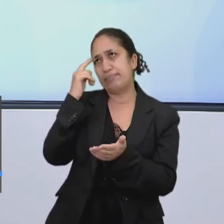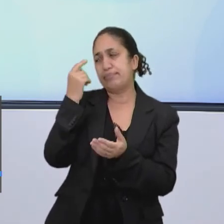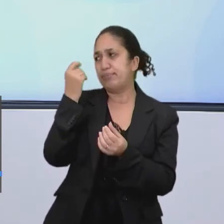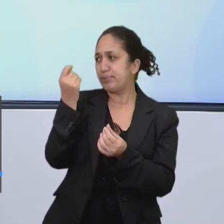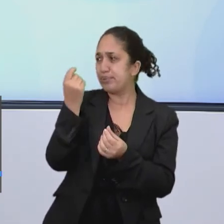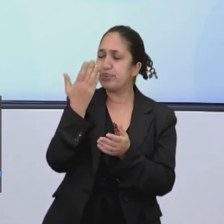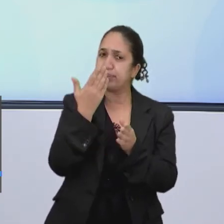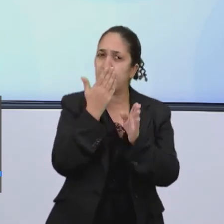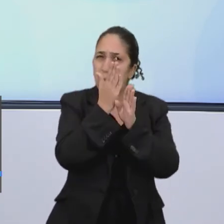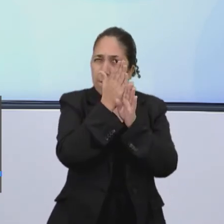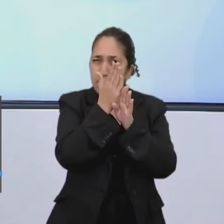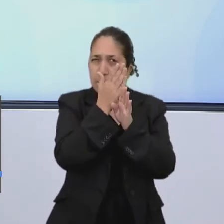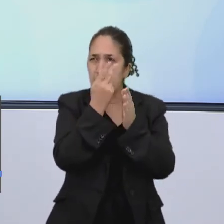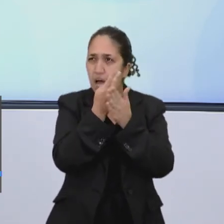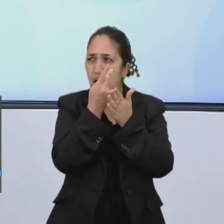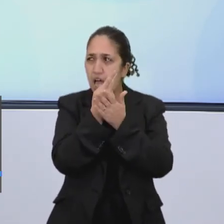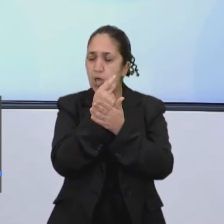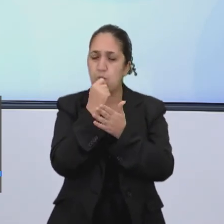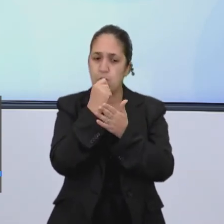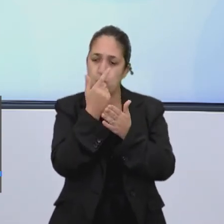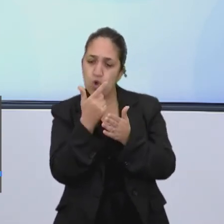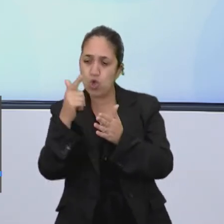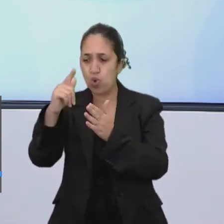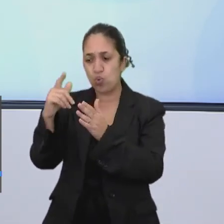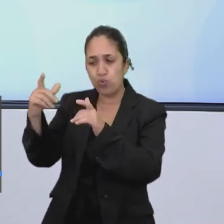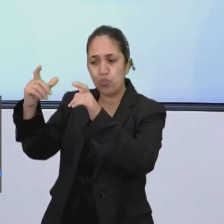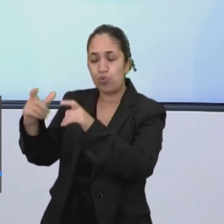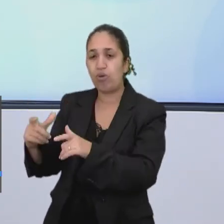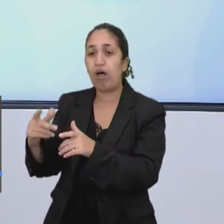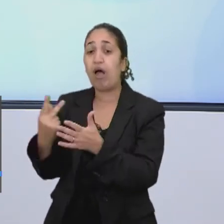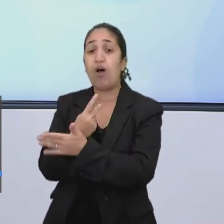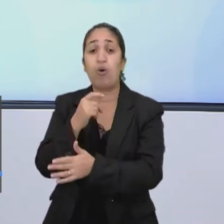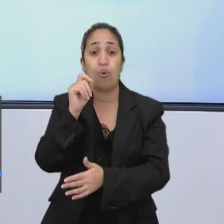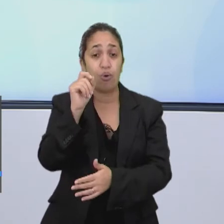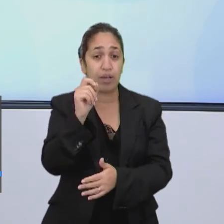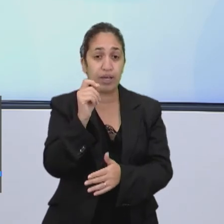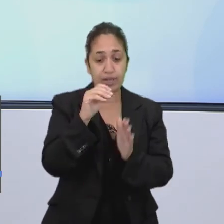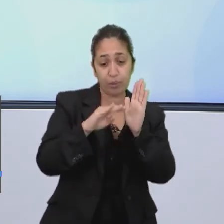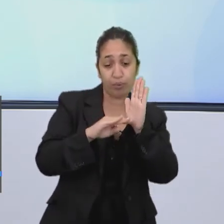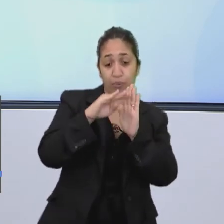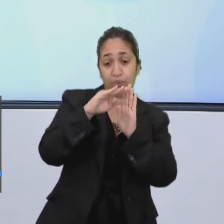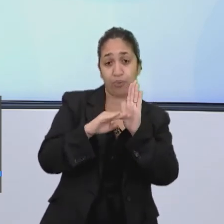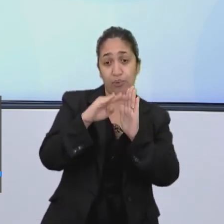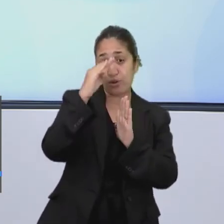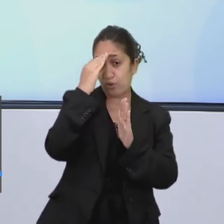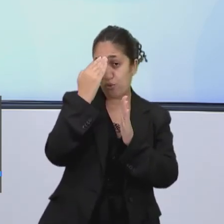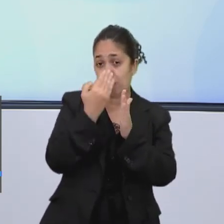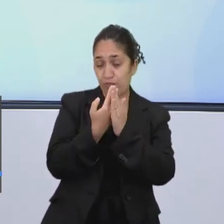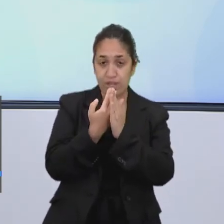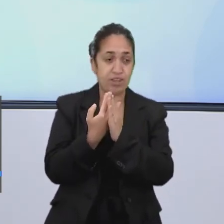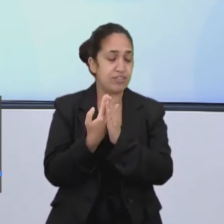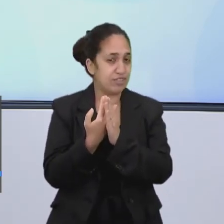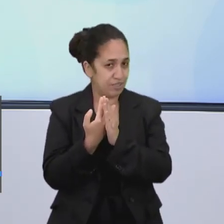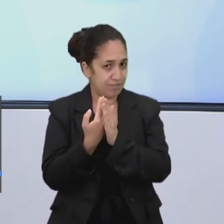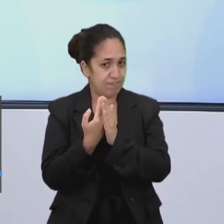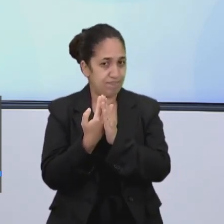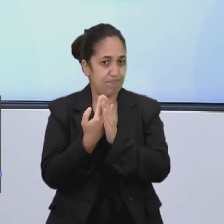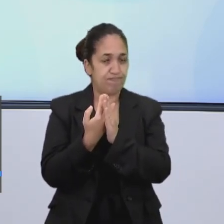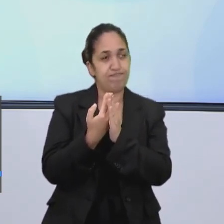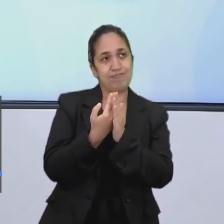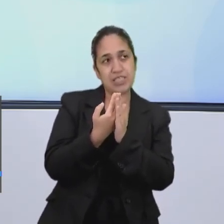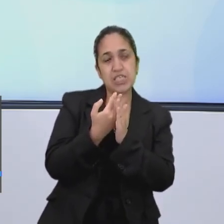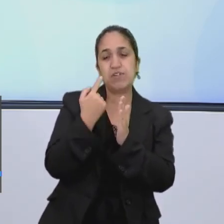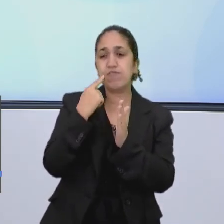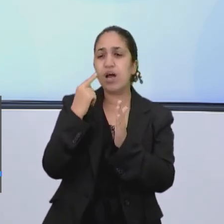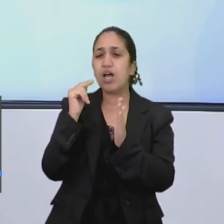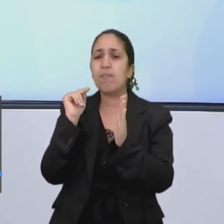mesma margem de erro em outro local, o que acontece? O nível de confiança, eu vou fazer essa pesquisa em outro local, ele vai